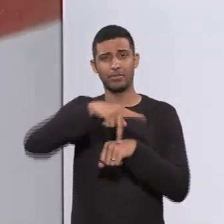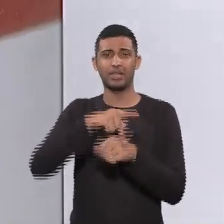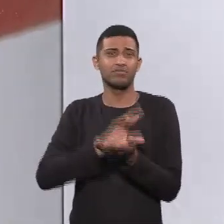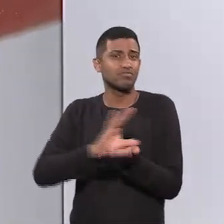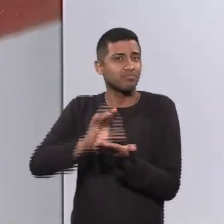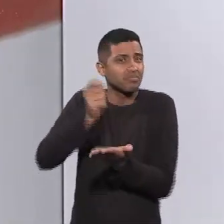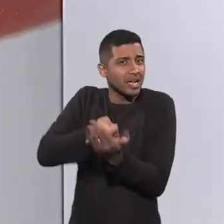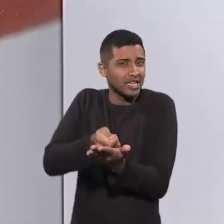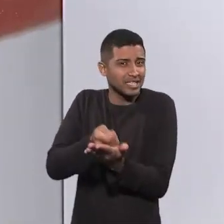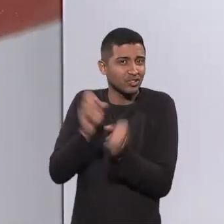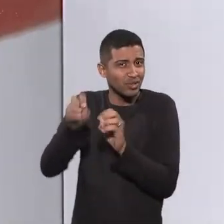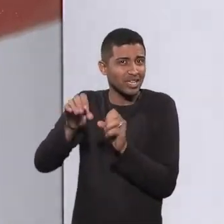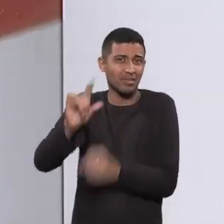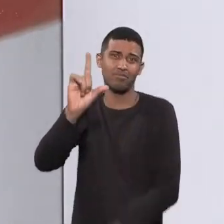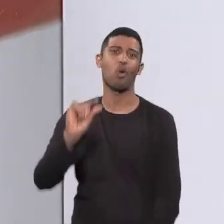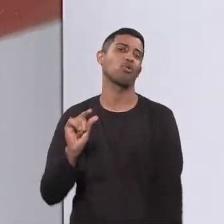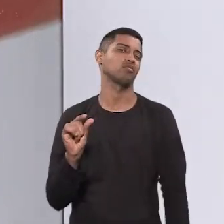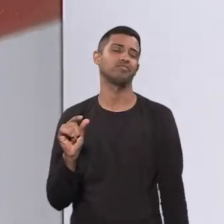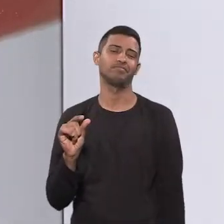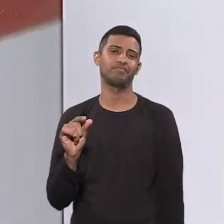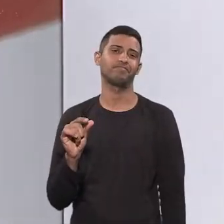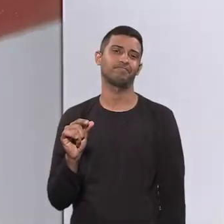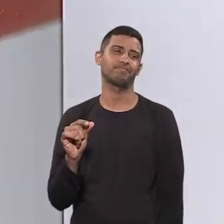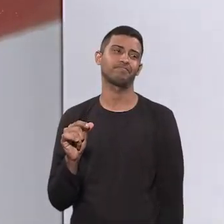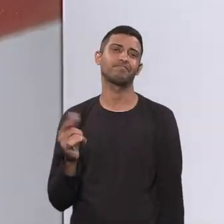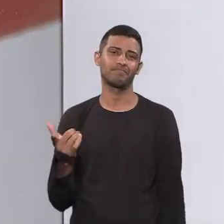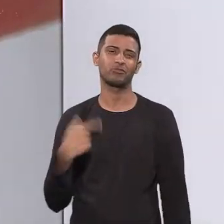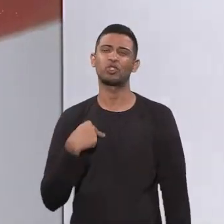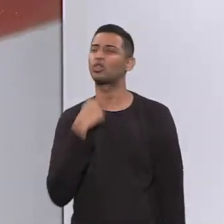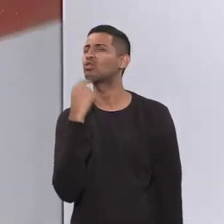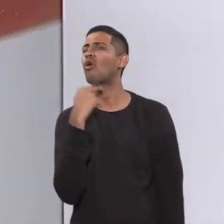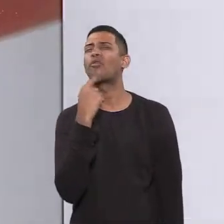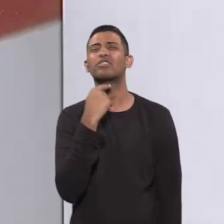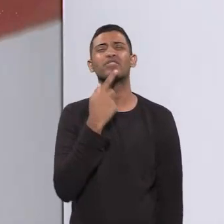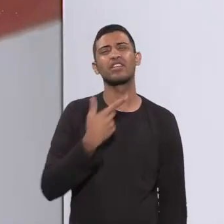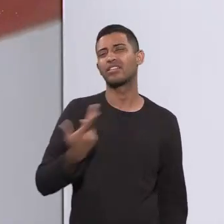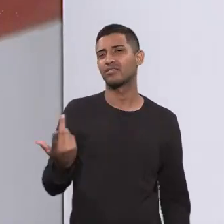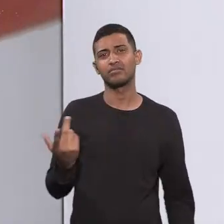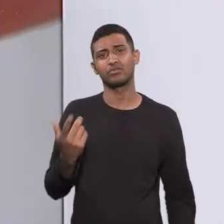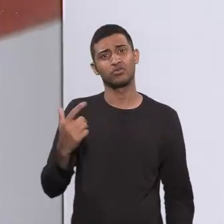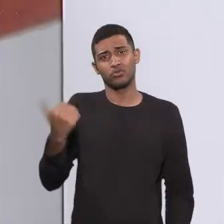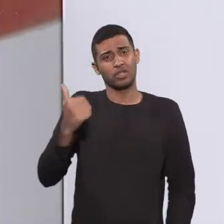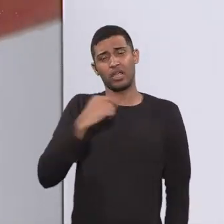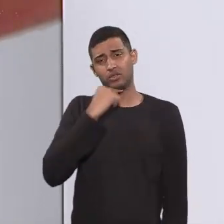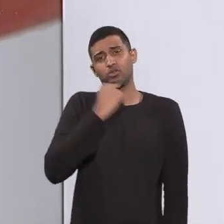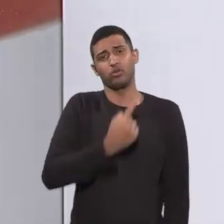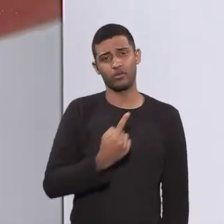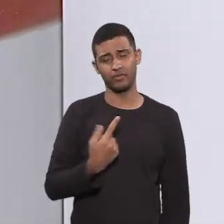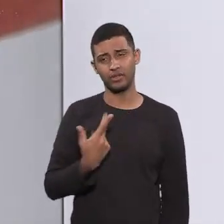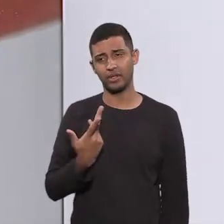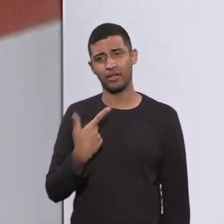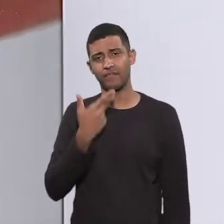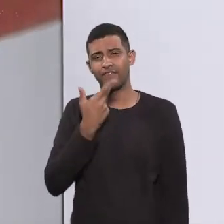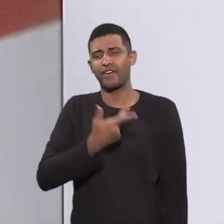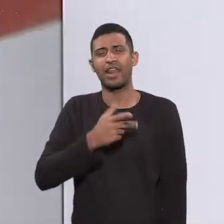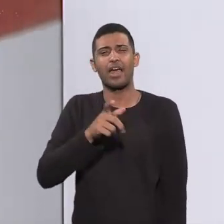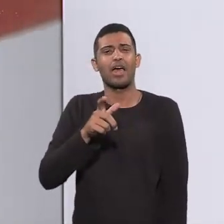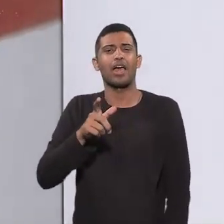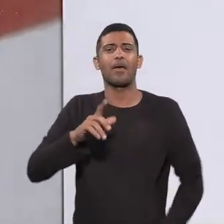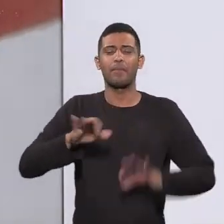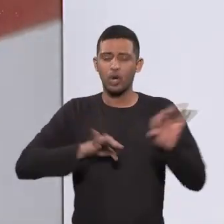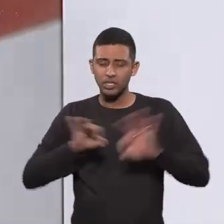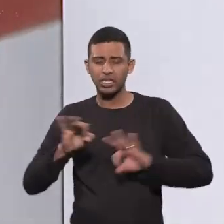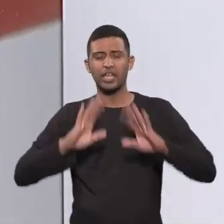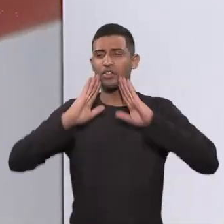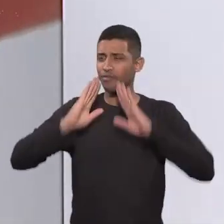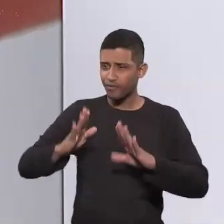investimos pouco em educação, né? Então, e eu não tenho dúvidas de que se de fato queremos que processos inclusivos na escola, sobretudo